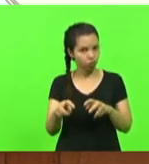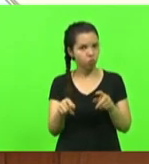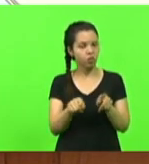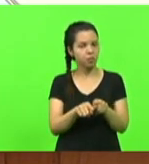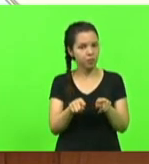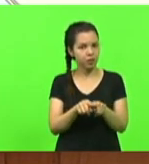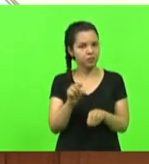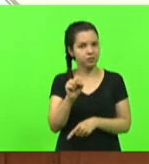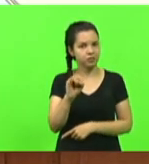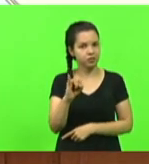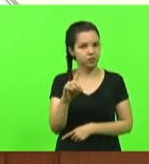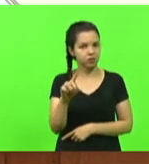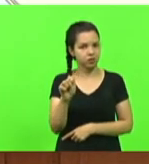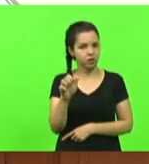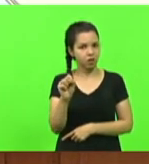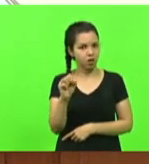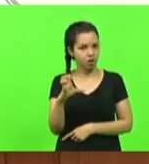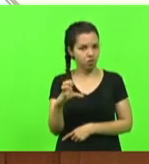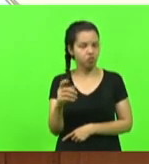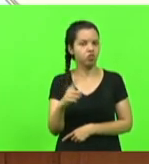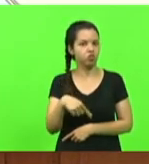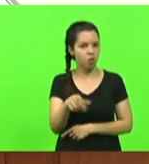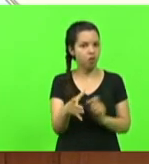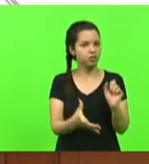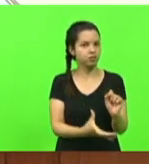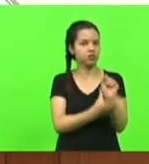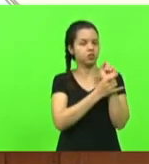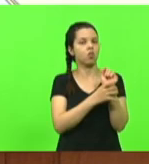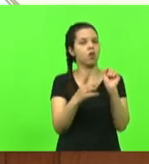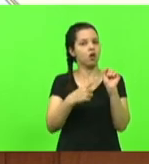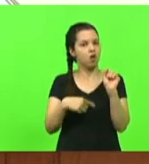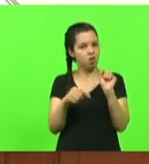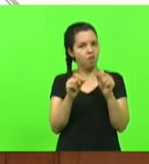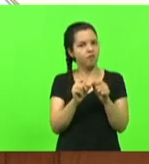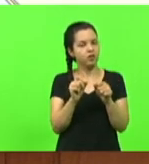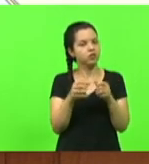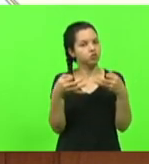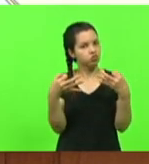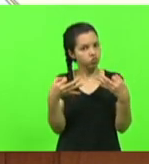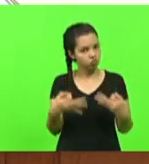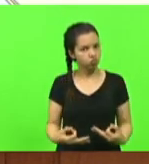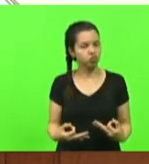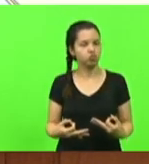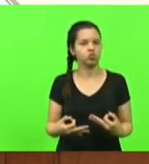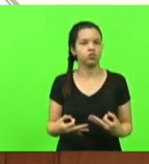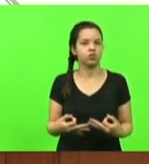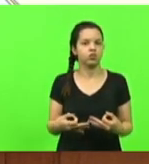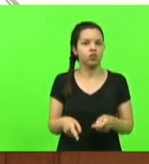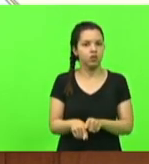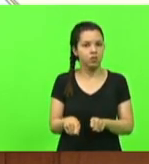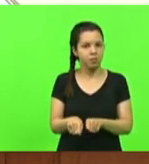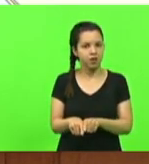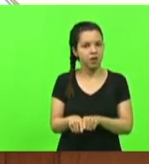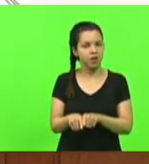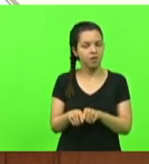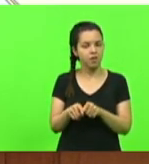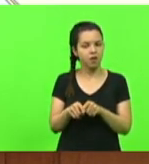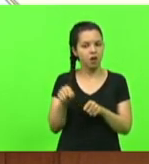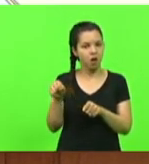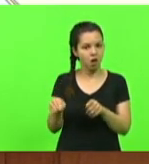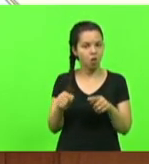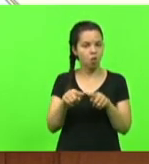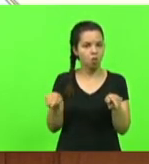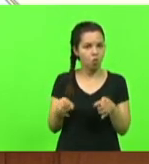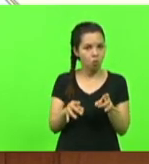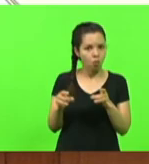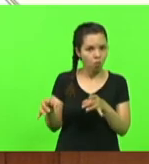nos dá a segurança de que nós estamos fazendo justiça, que os frigoríficos de Santa Catarina possam